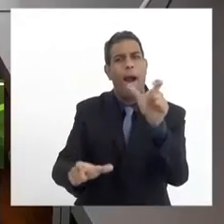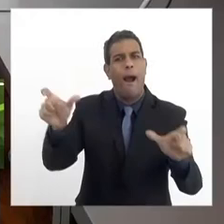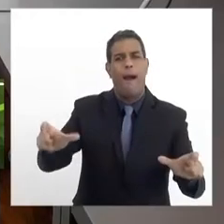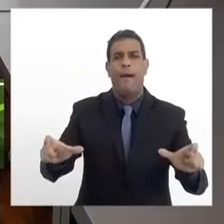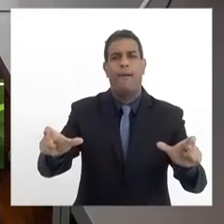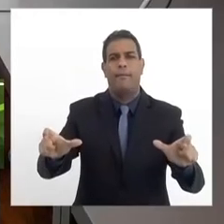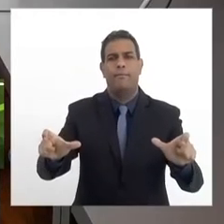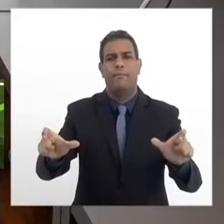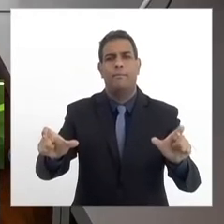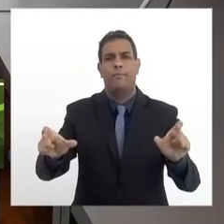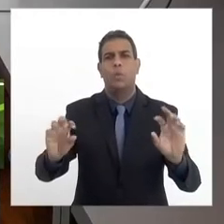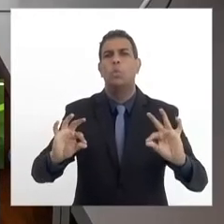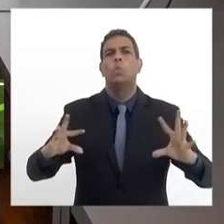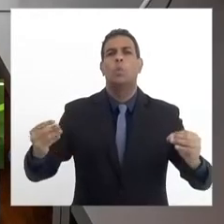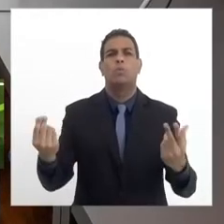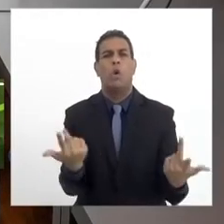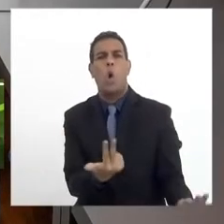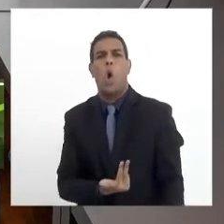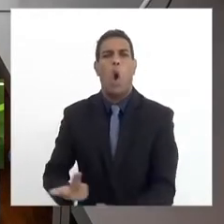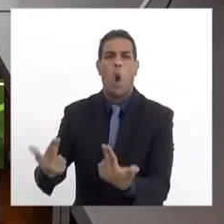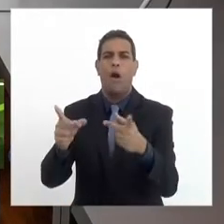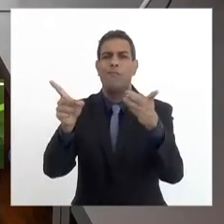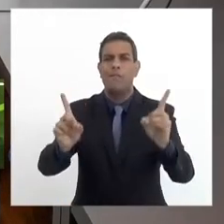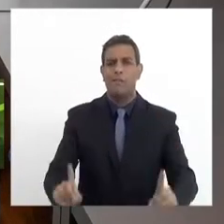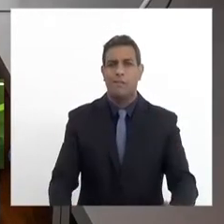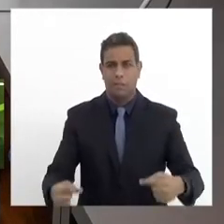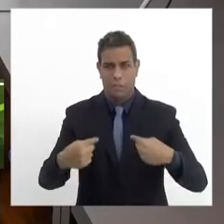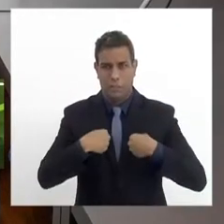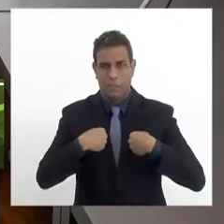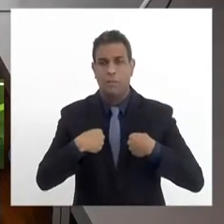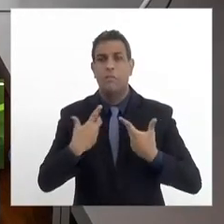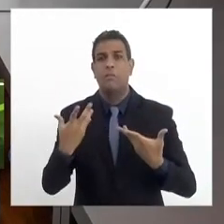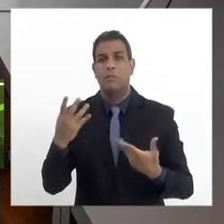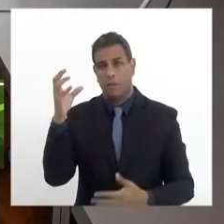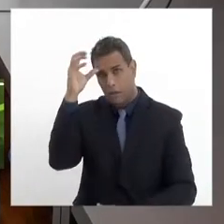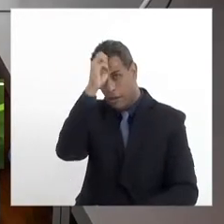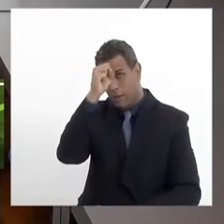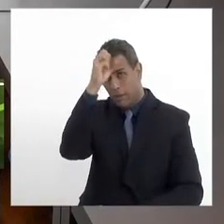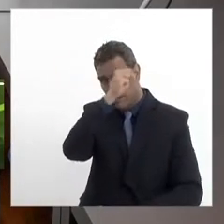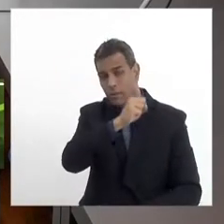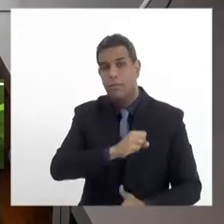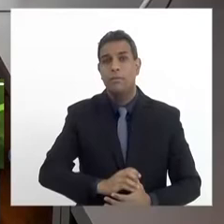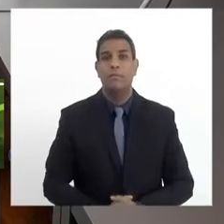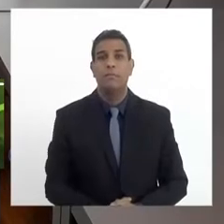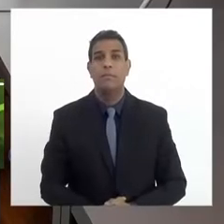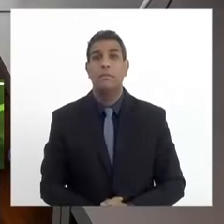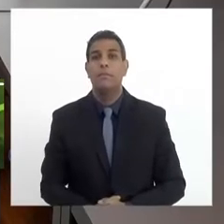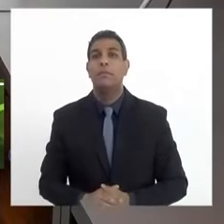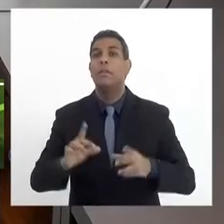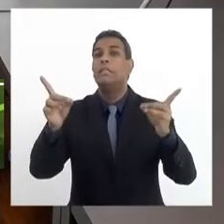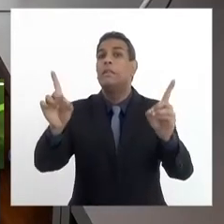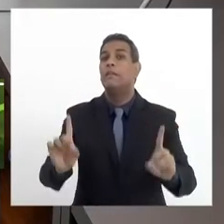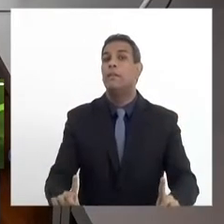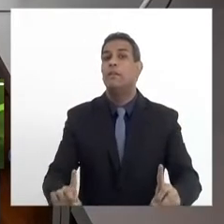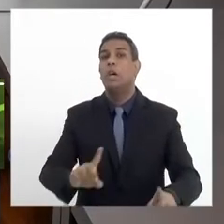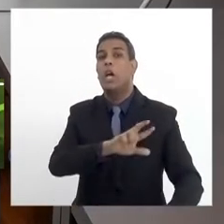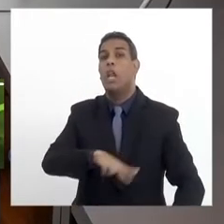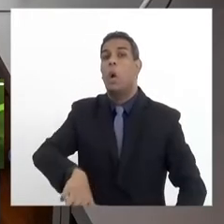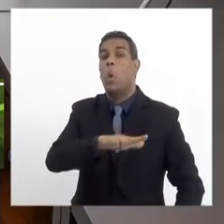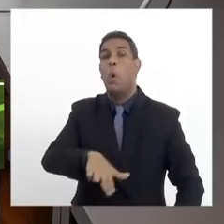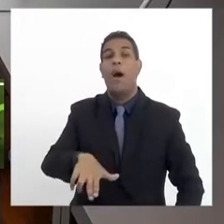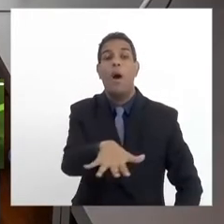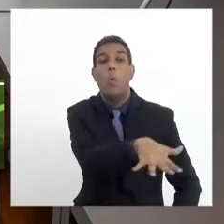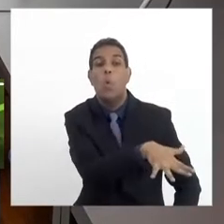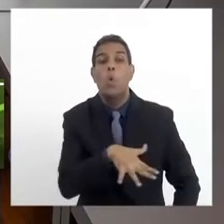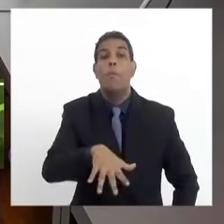Eu queria mais... Eu só tenho uma frase que eu gosto muito. Eu aprendi, presidindo a Comissão da Pessoa com Deficiência, que deficiente não é a pessoa, né? É o espaço em que